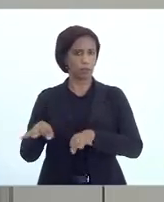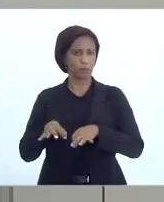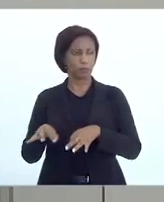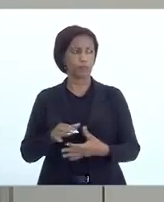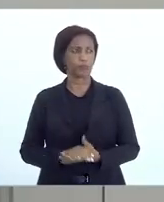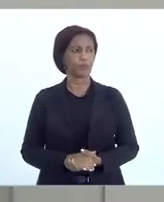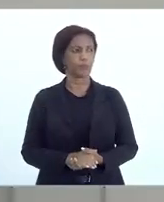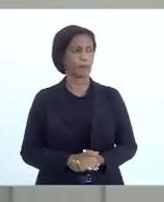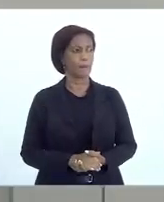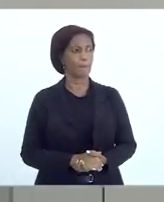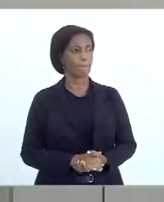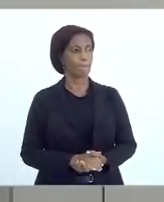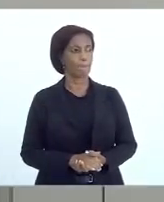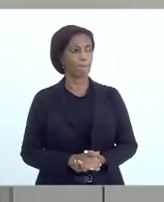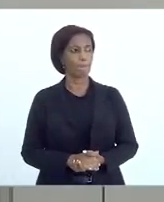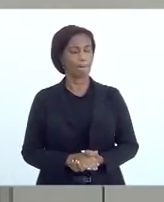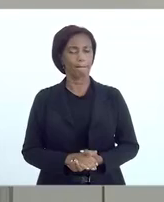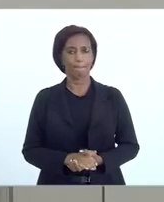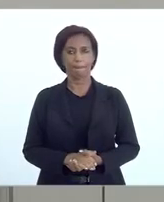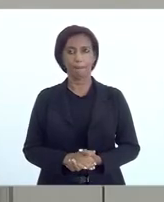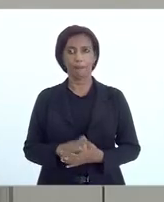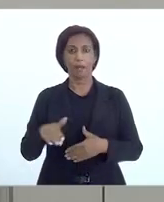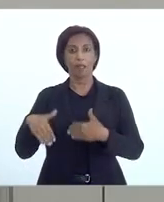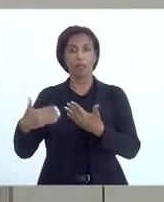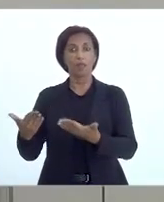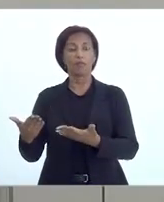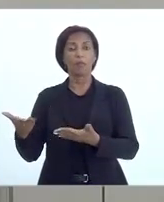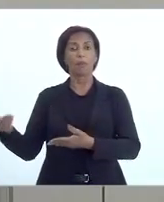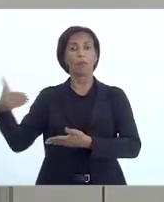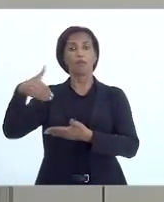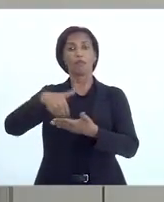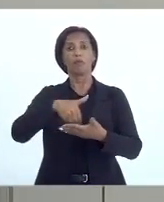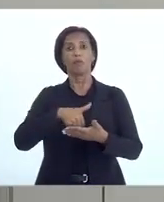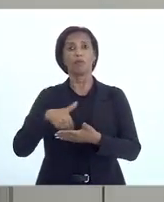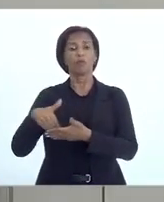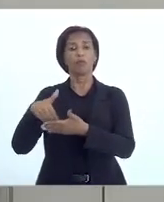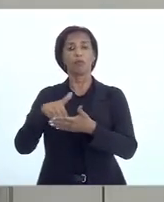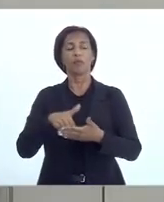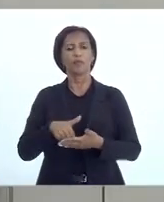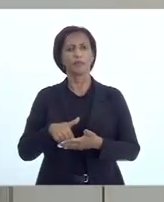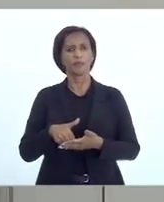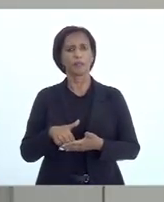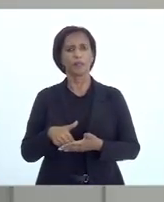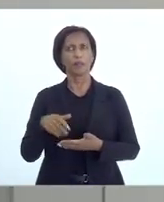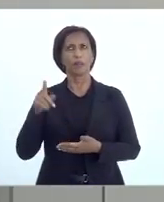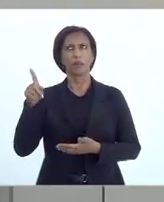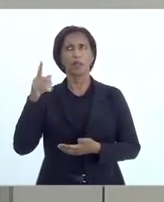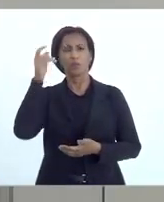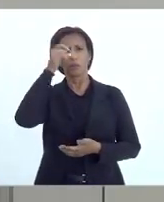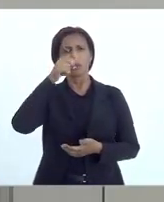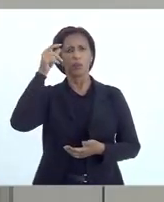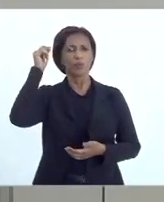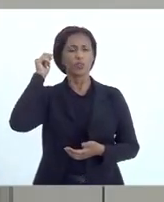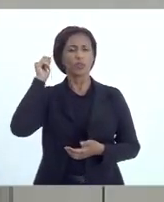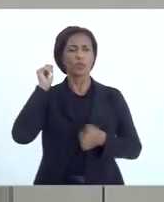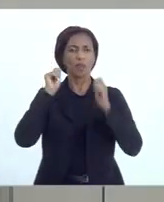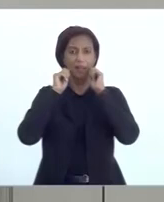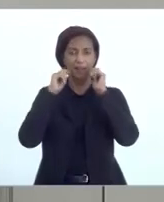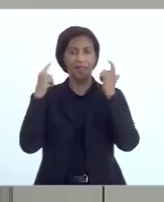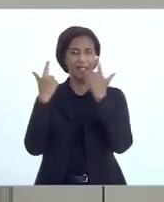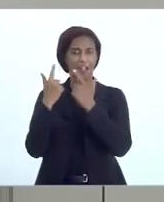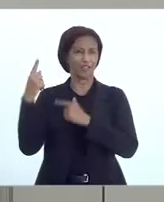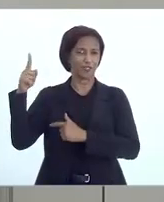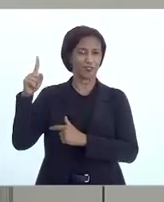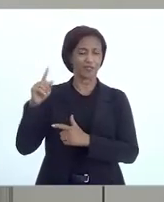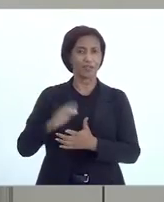planejamento e fomos para a votação né lá no lá no antigo na antiga alerj